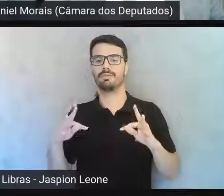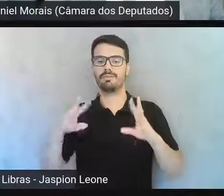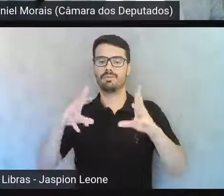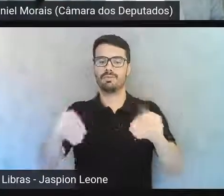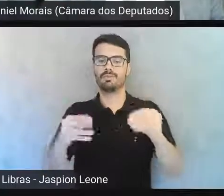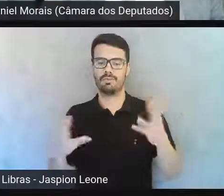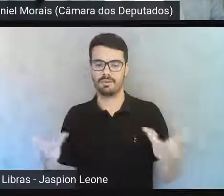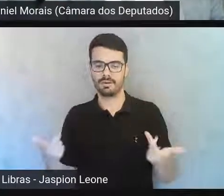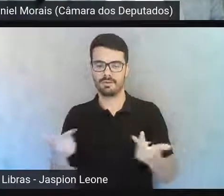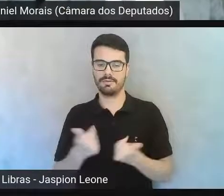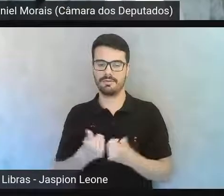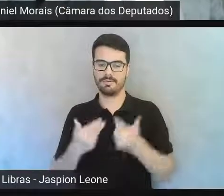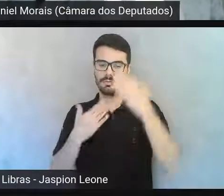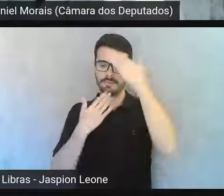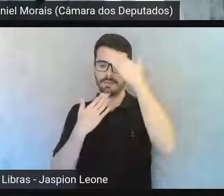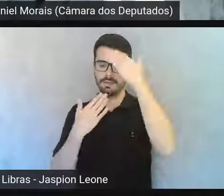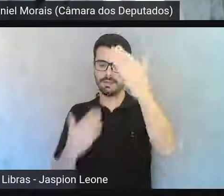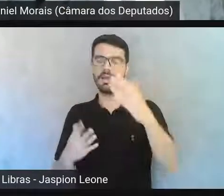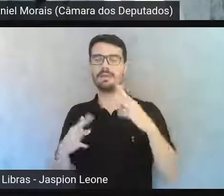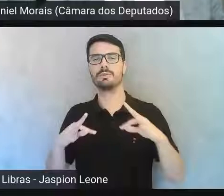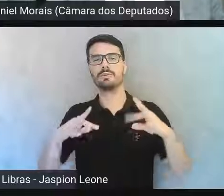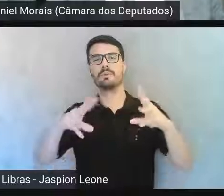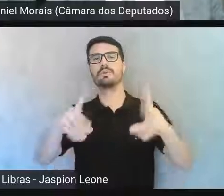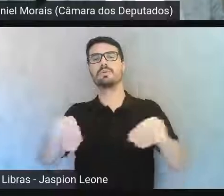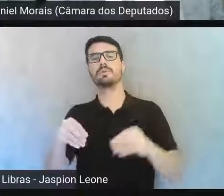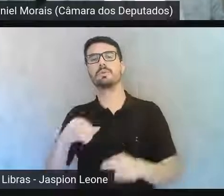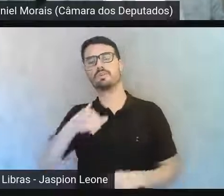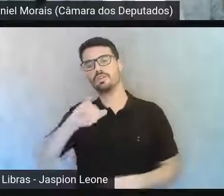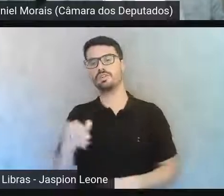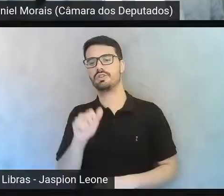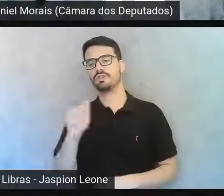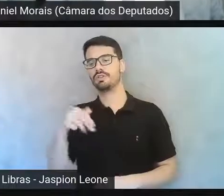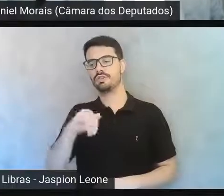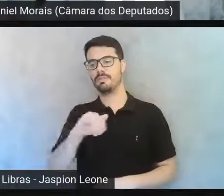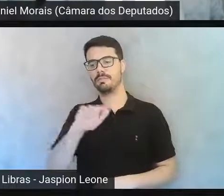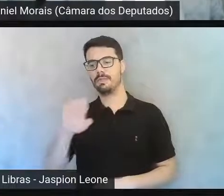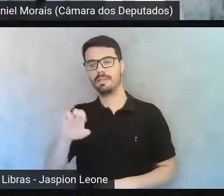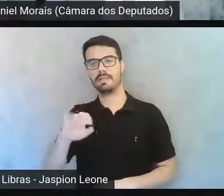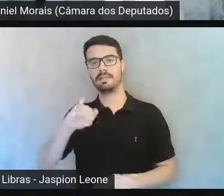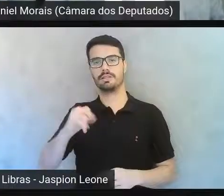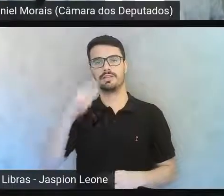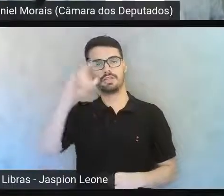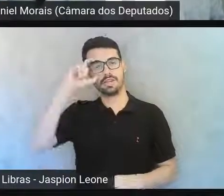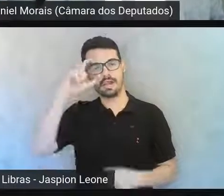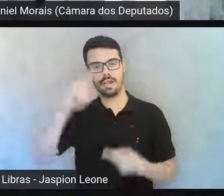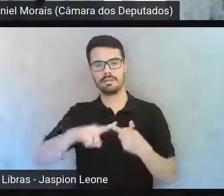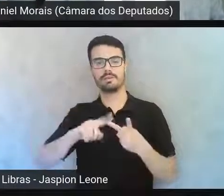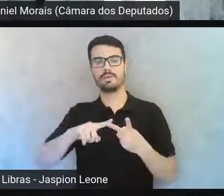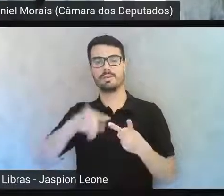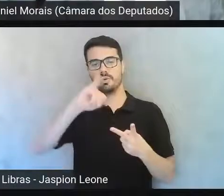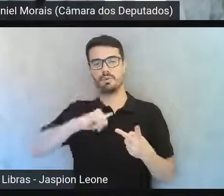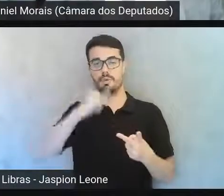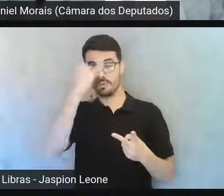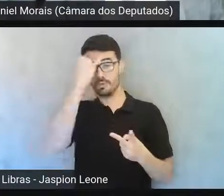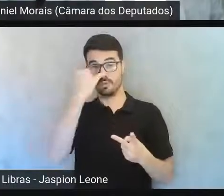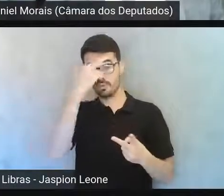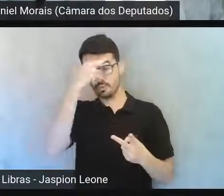demais a todos os envolvidos, agradeço a Jamília, ao Rodrigo, ao Jaspion, ao Luiz,